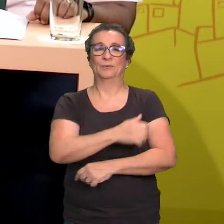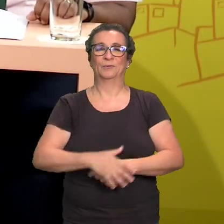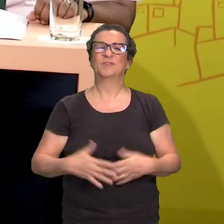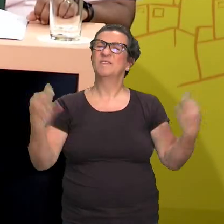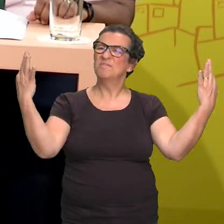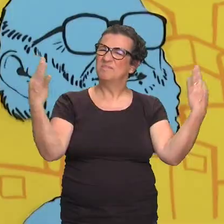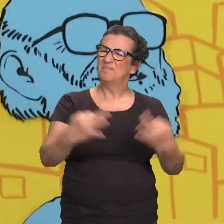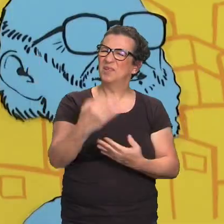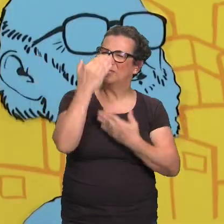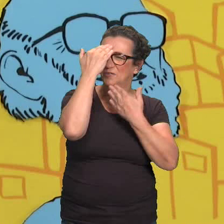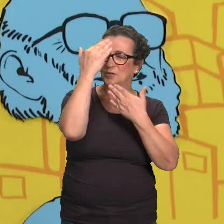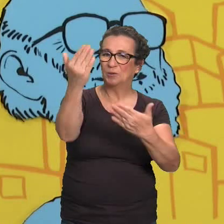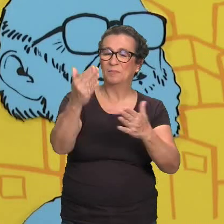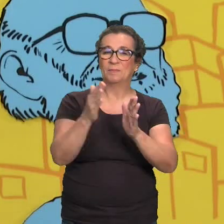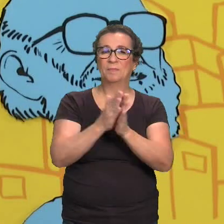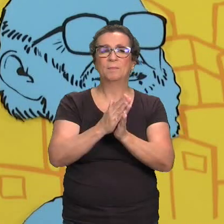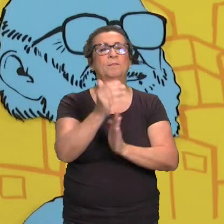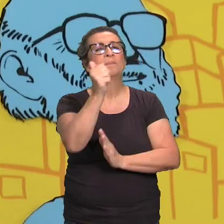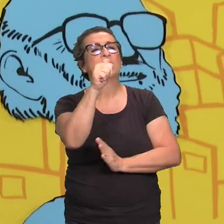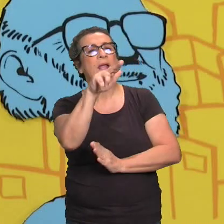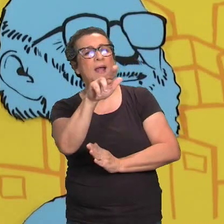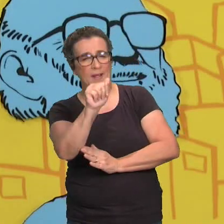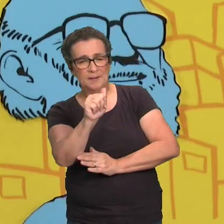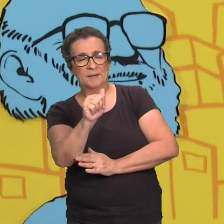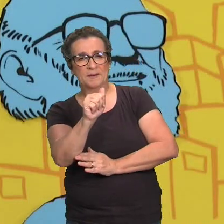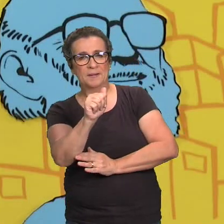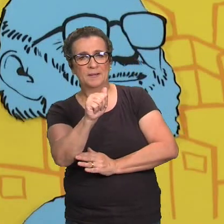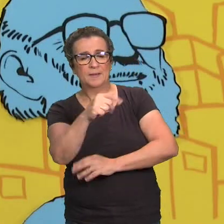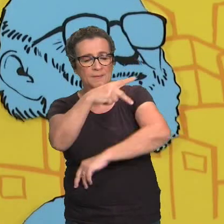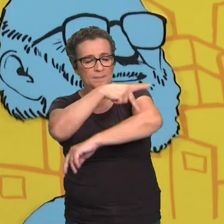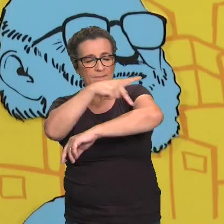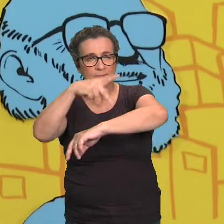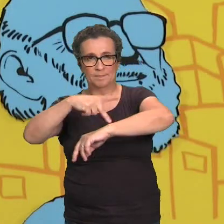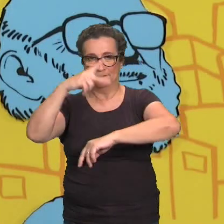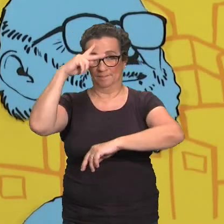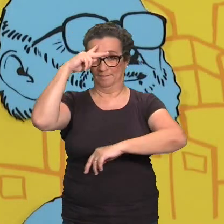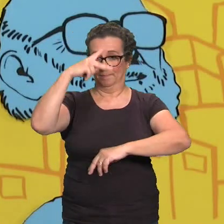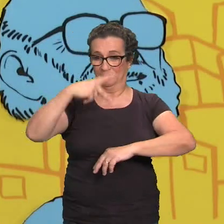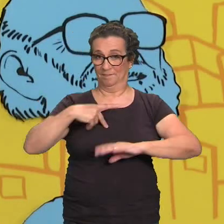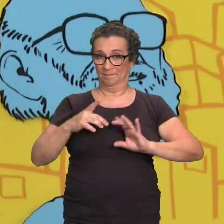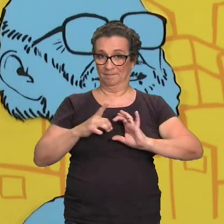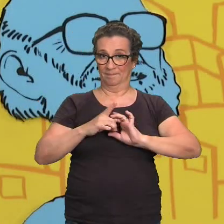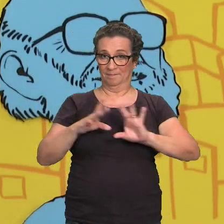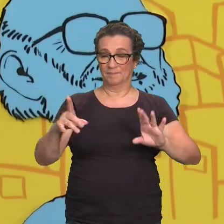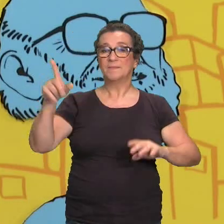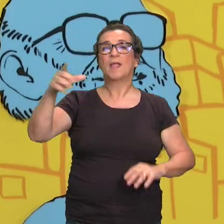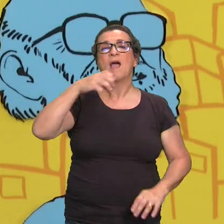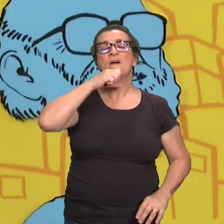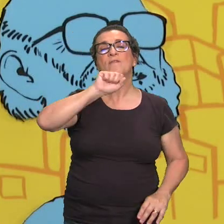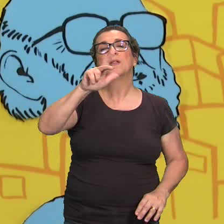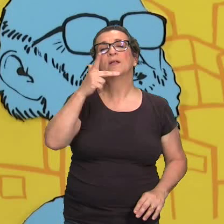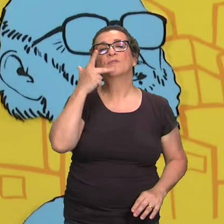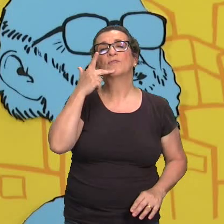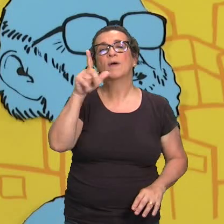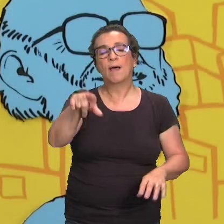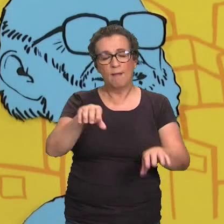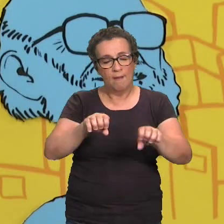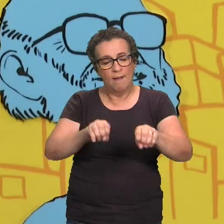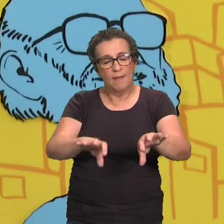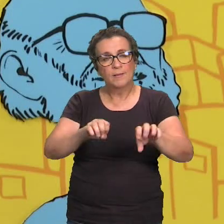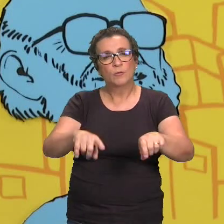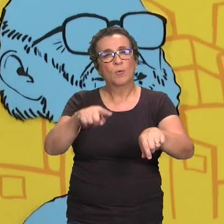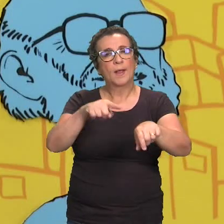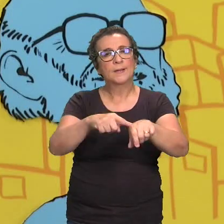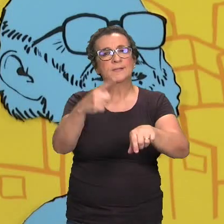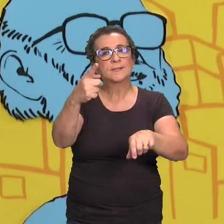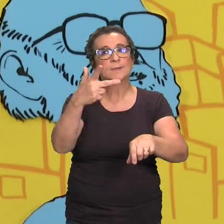Perfeito, obrigada. Ana Paula, em A Pedagogia da Autonomia, Freire nos diz: a educação é uma forma